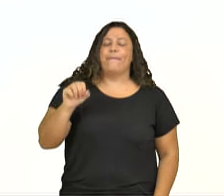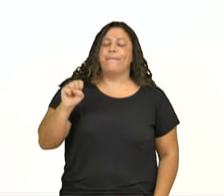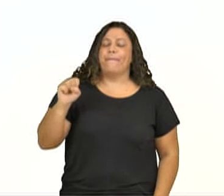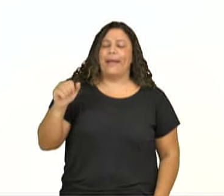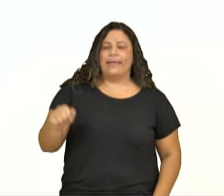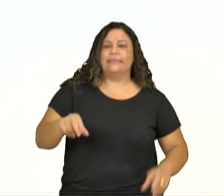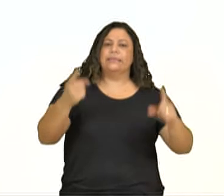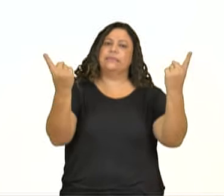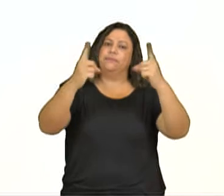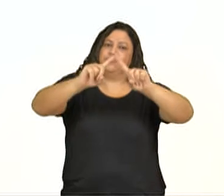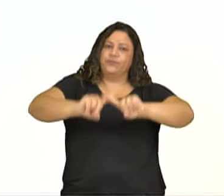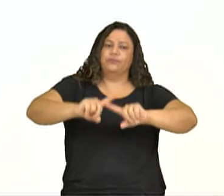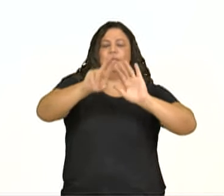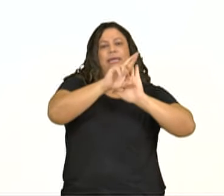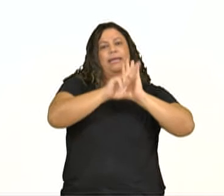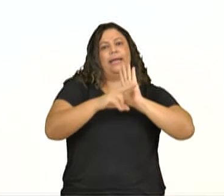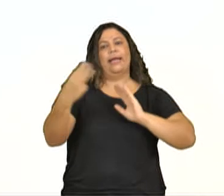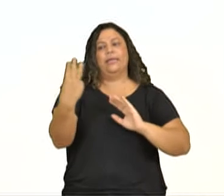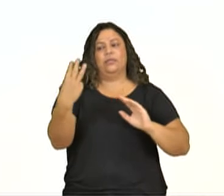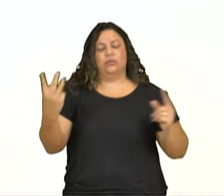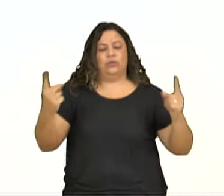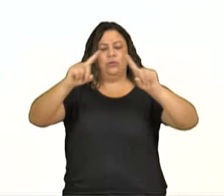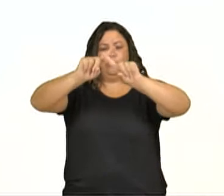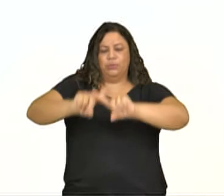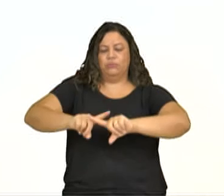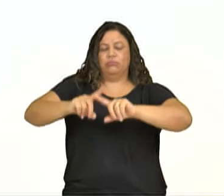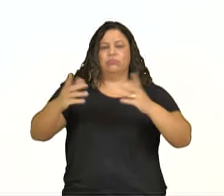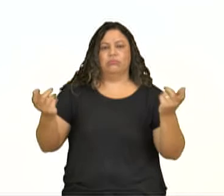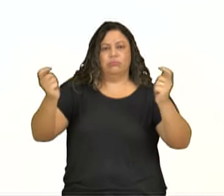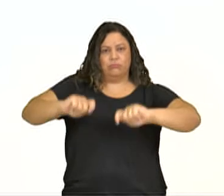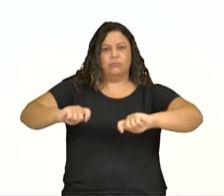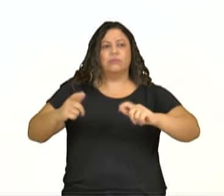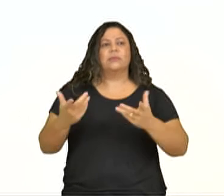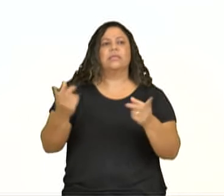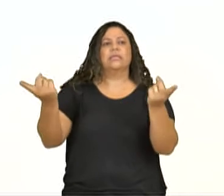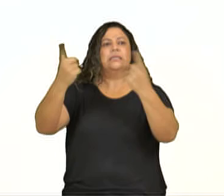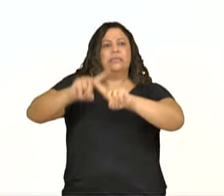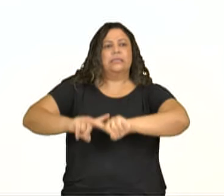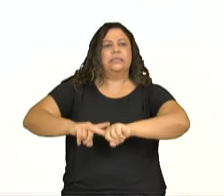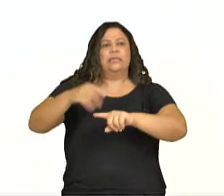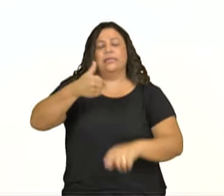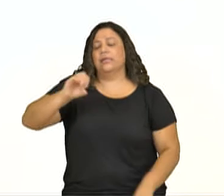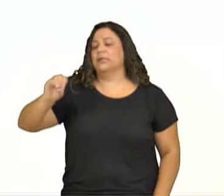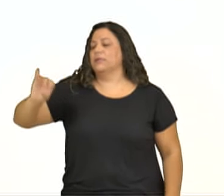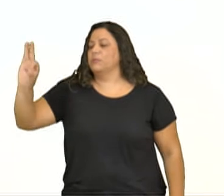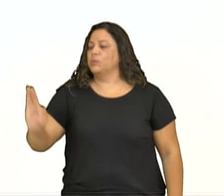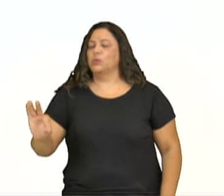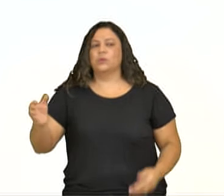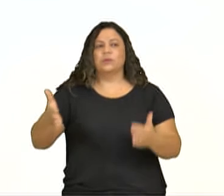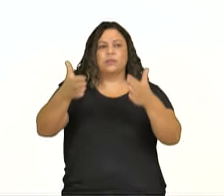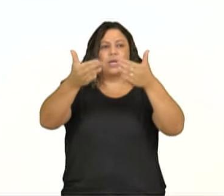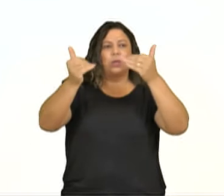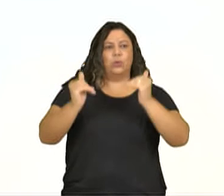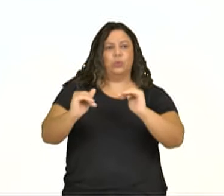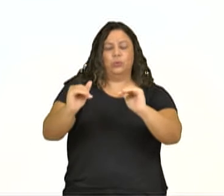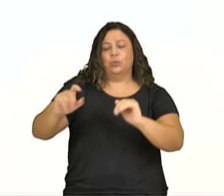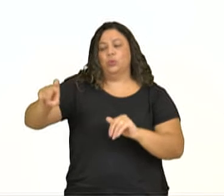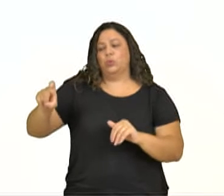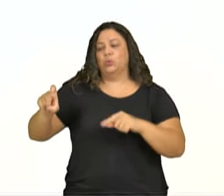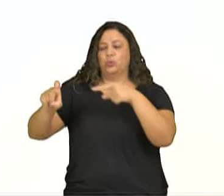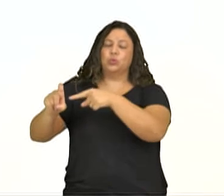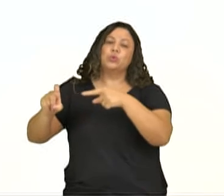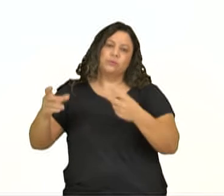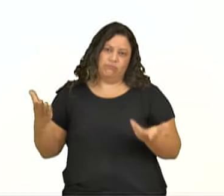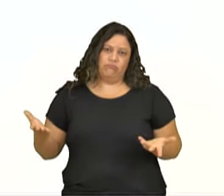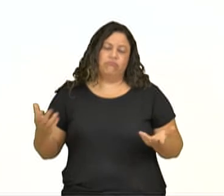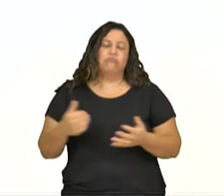de 3, aonde eu tenho a massa utilizada do reagente, 100%, e a massa real do reagente vai me dar X,